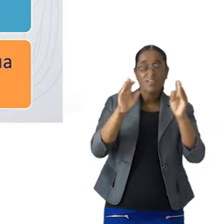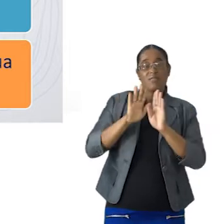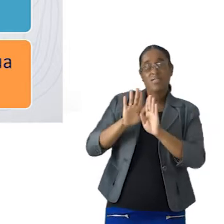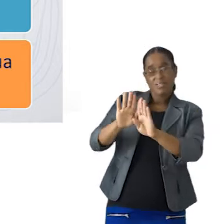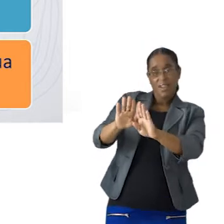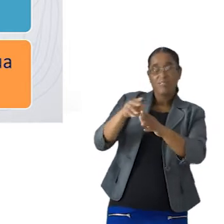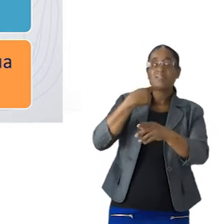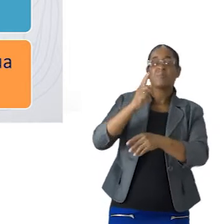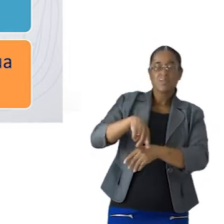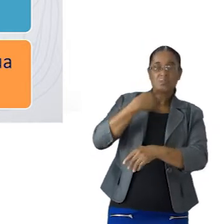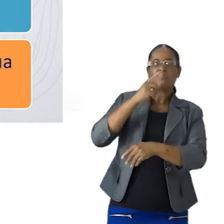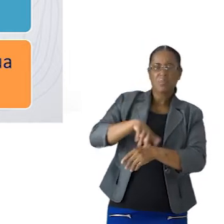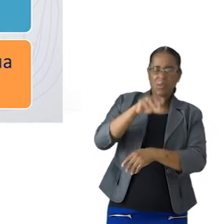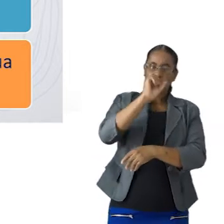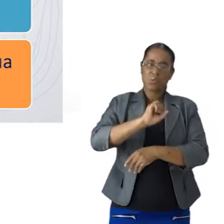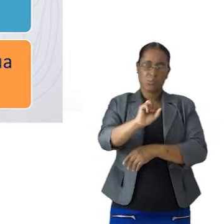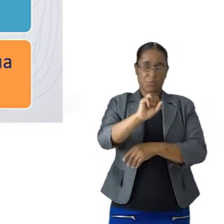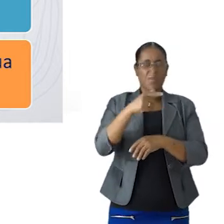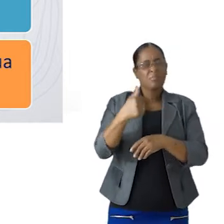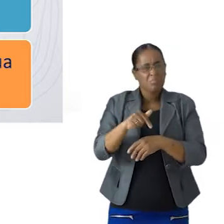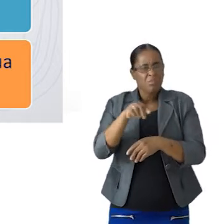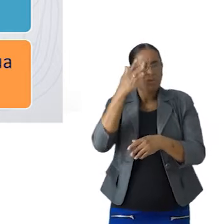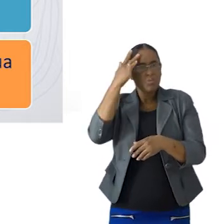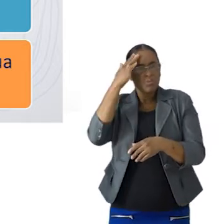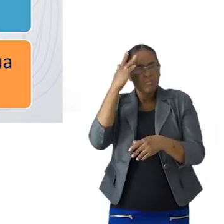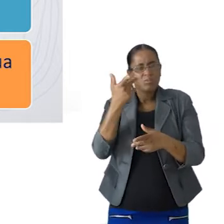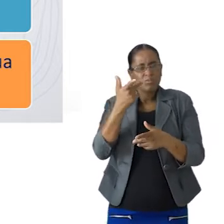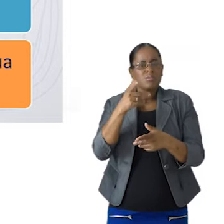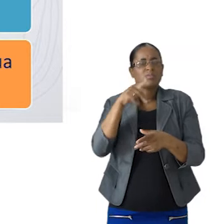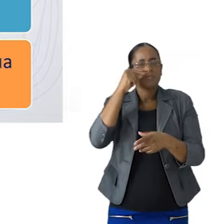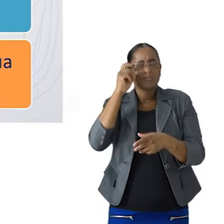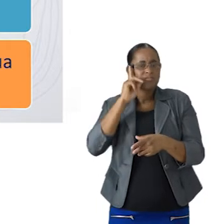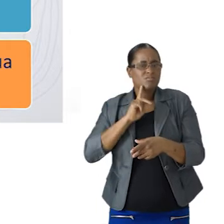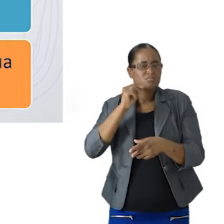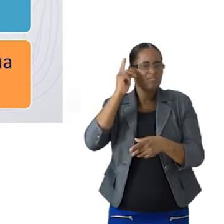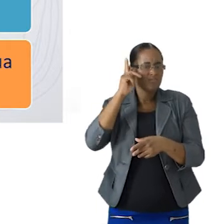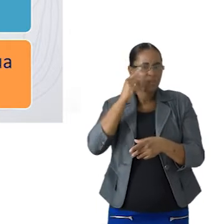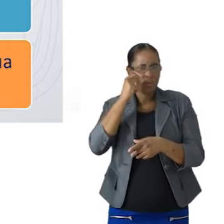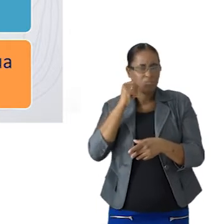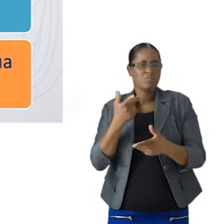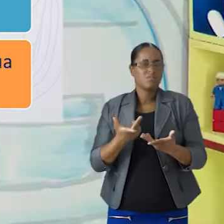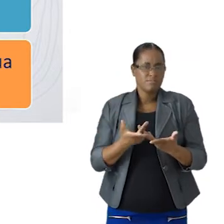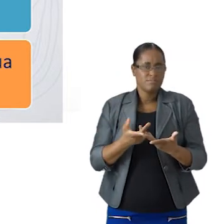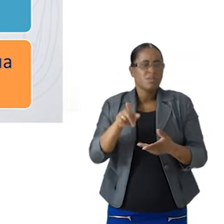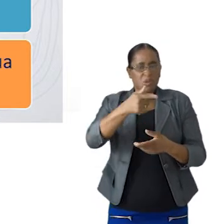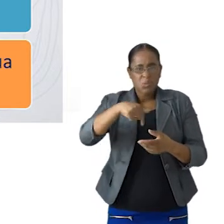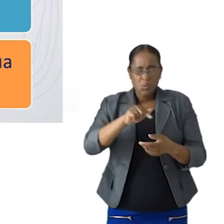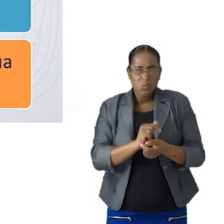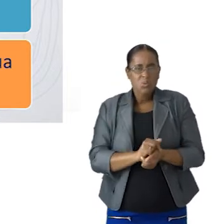sua repetição. Varia em gênero e em número. Estamos a falar dos